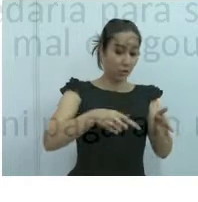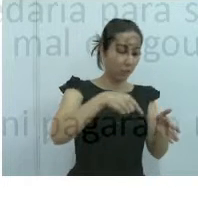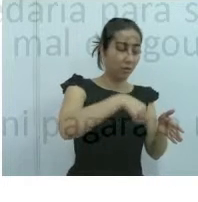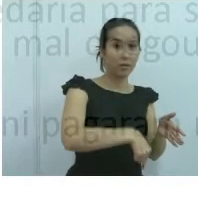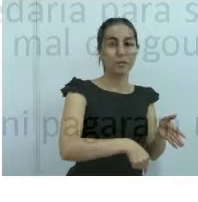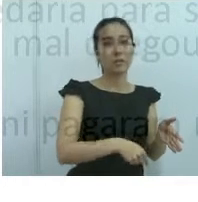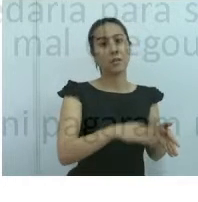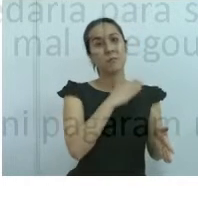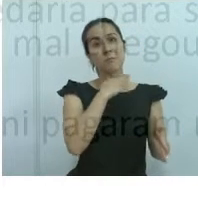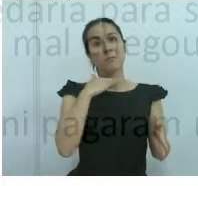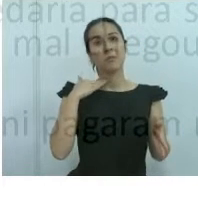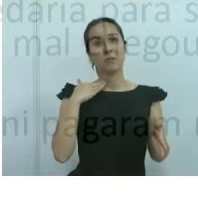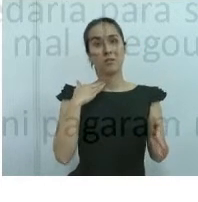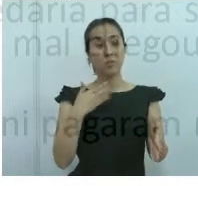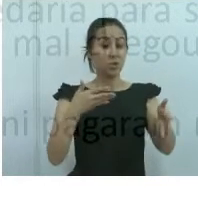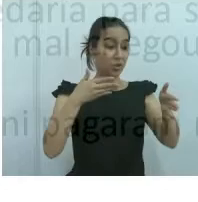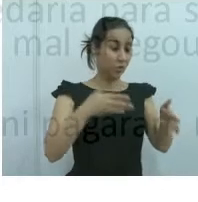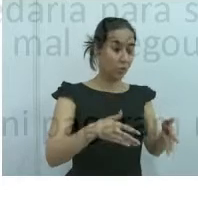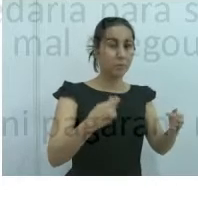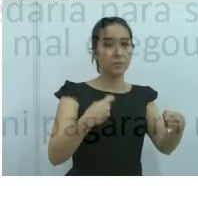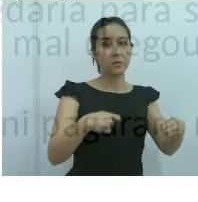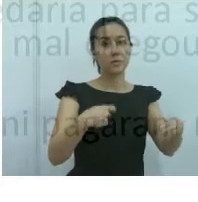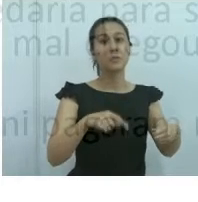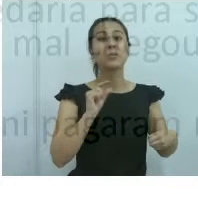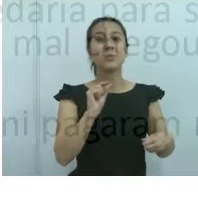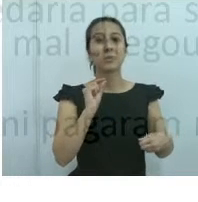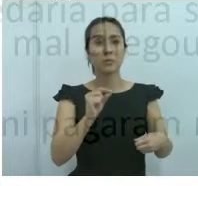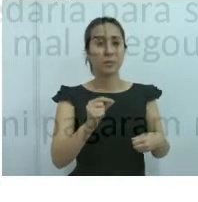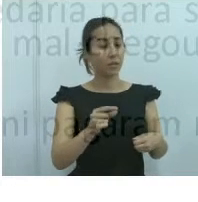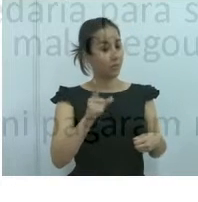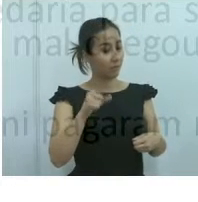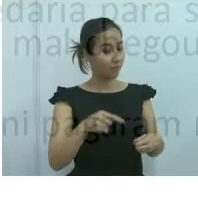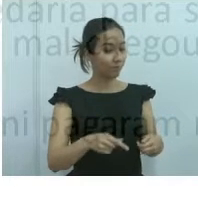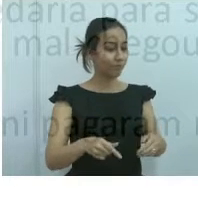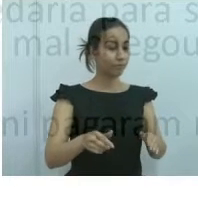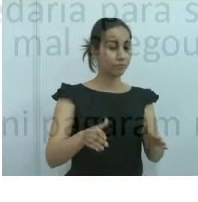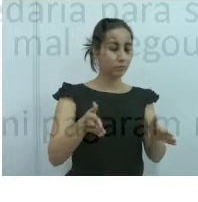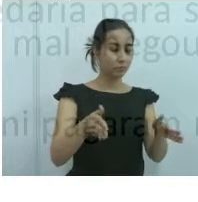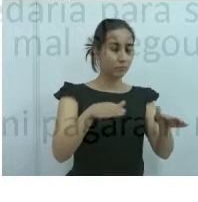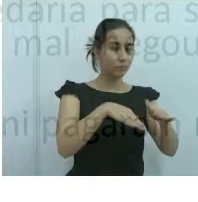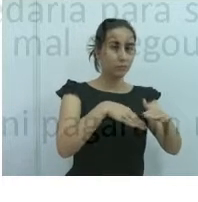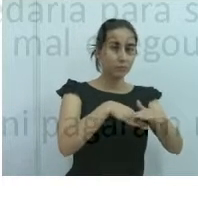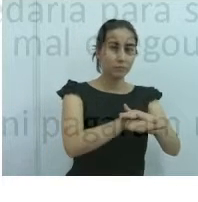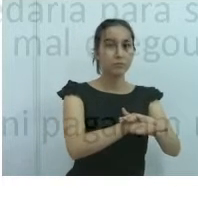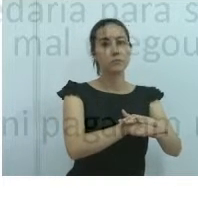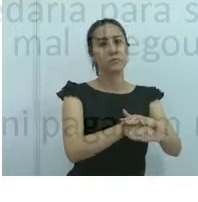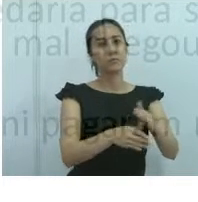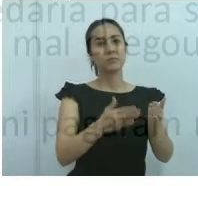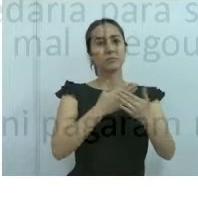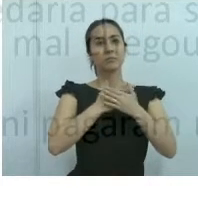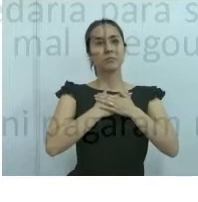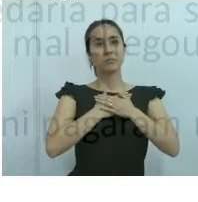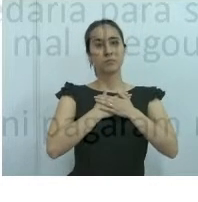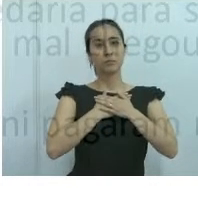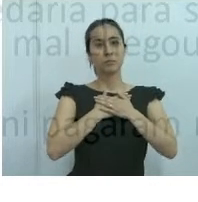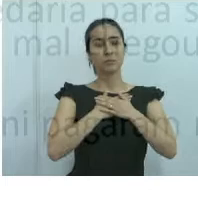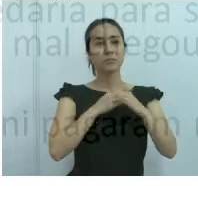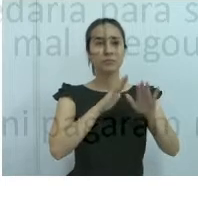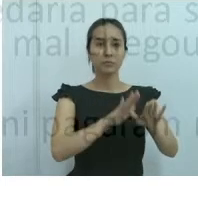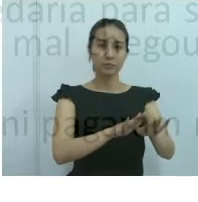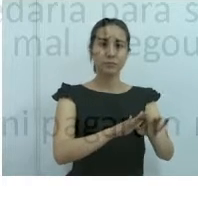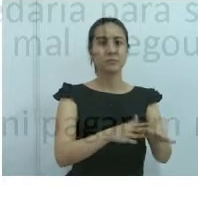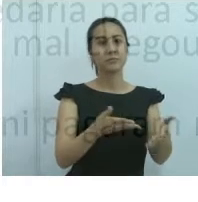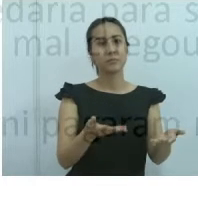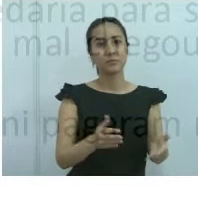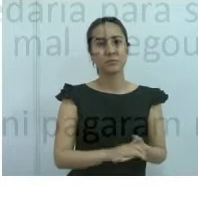acontecendo a família teve que sair seguir viagem o velório ficou para que josé pina foi sepultada por